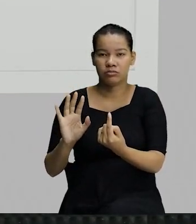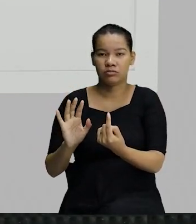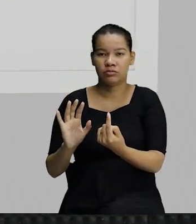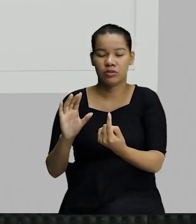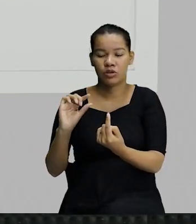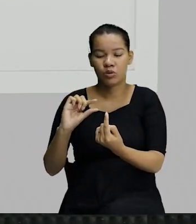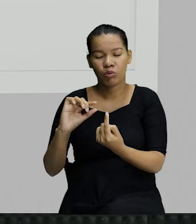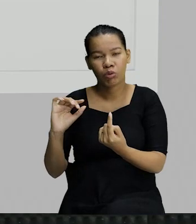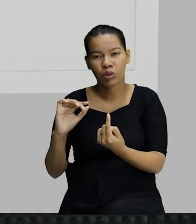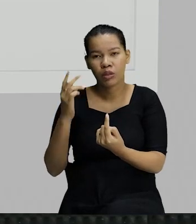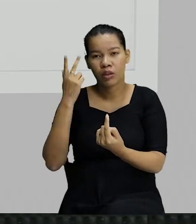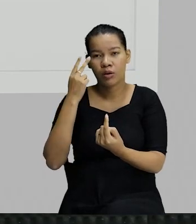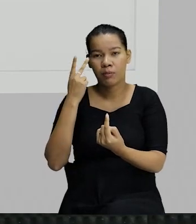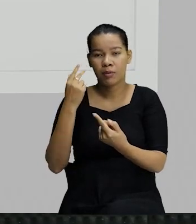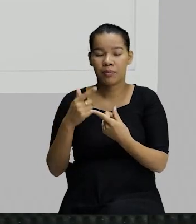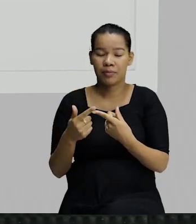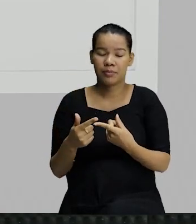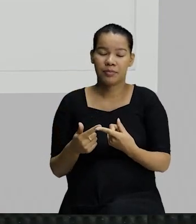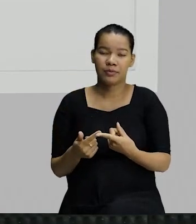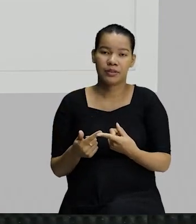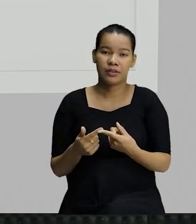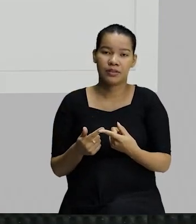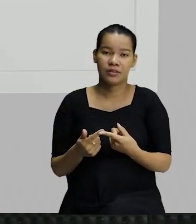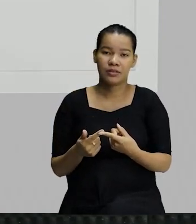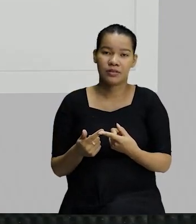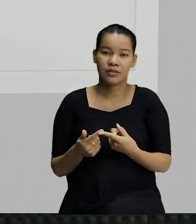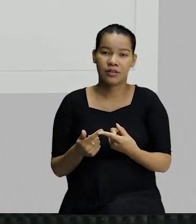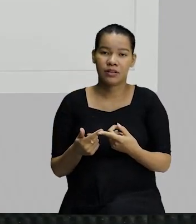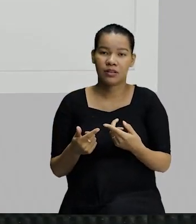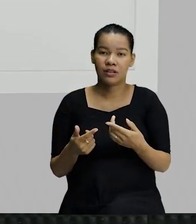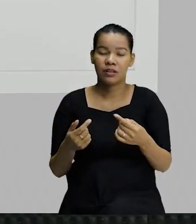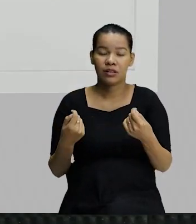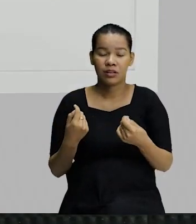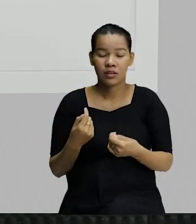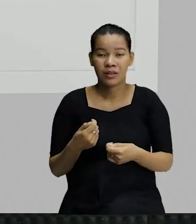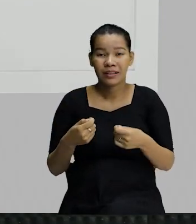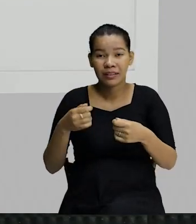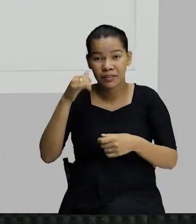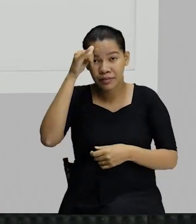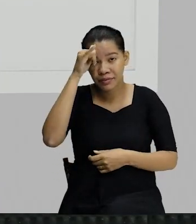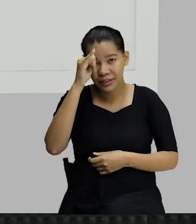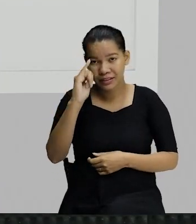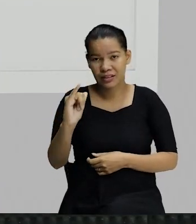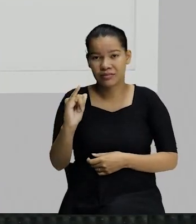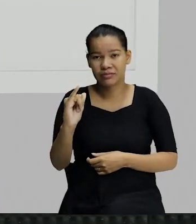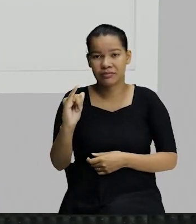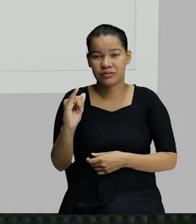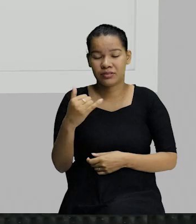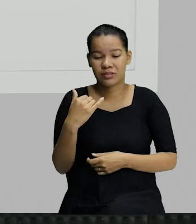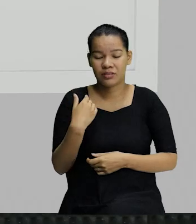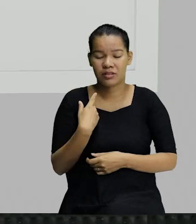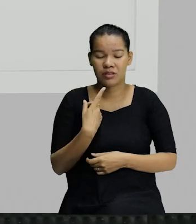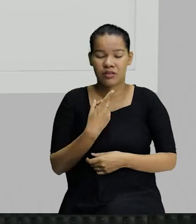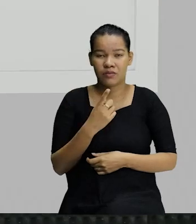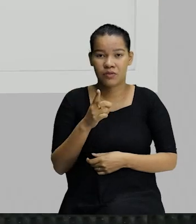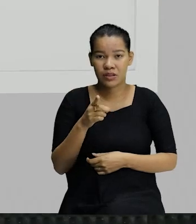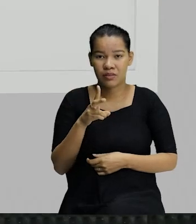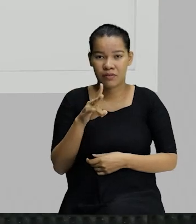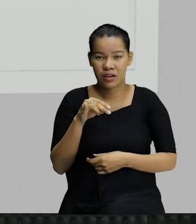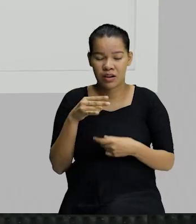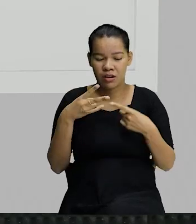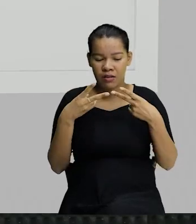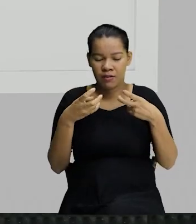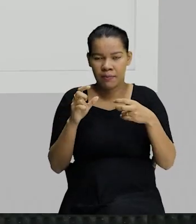pessoas tendem a serem extremistas, e aí ele está evitando isso, correto? Você vai perceber que vai